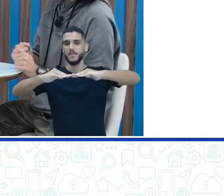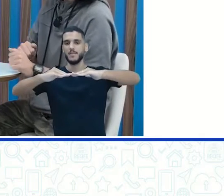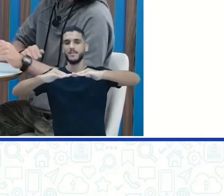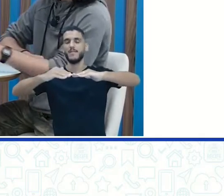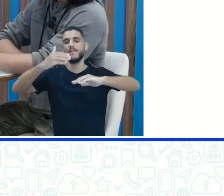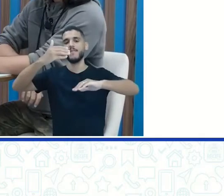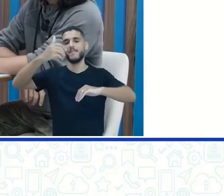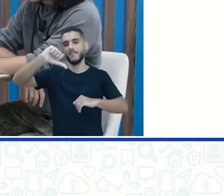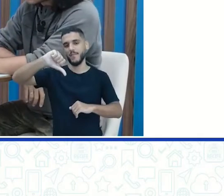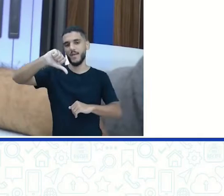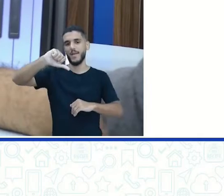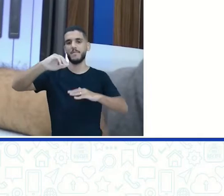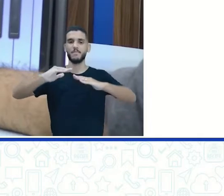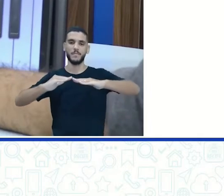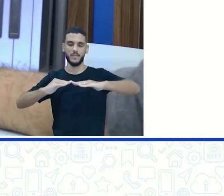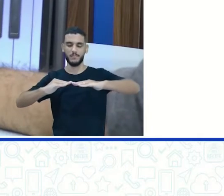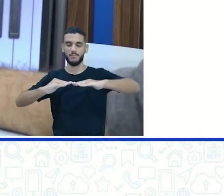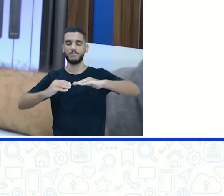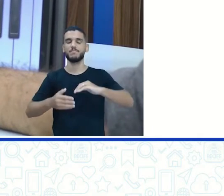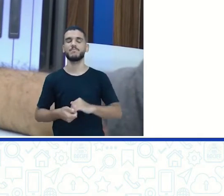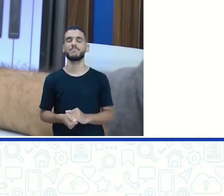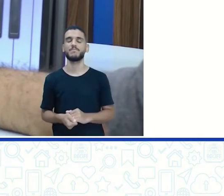Isso.